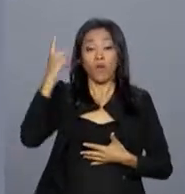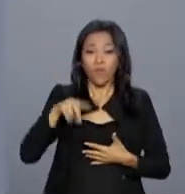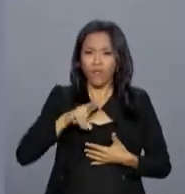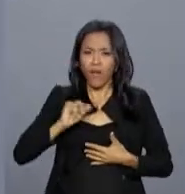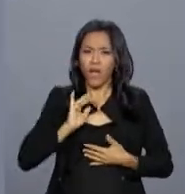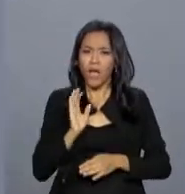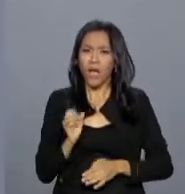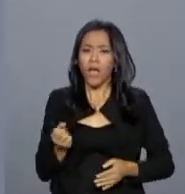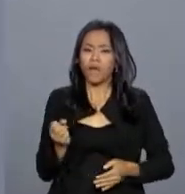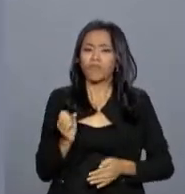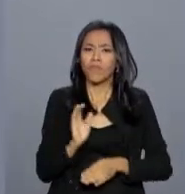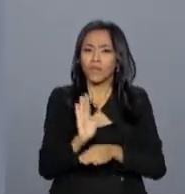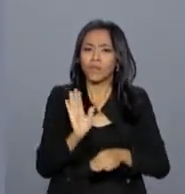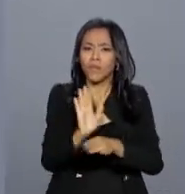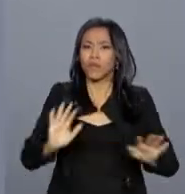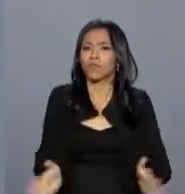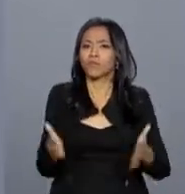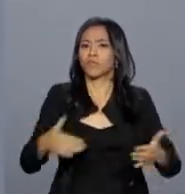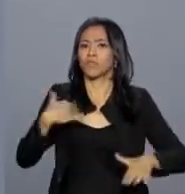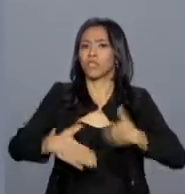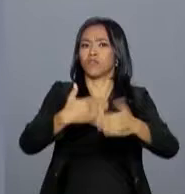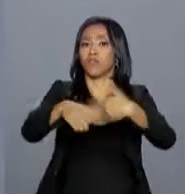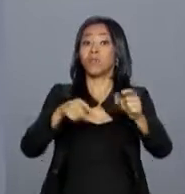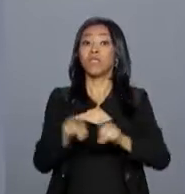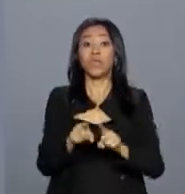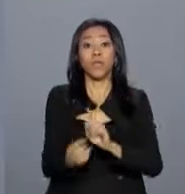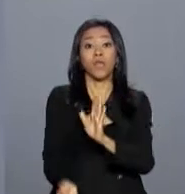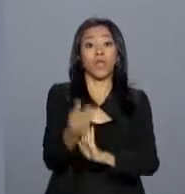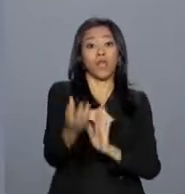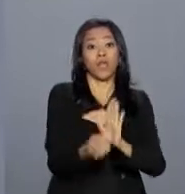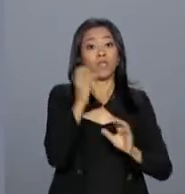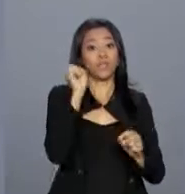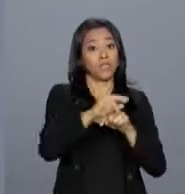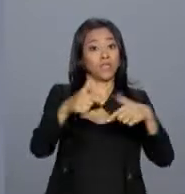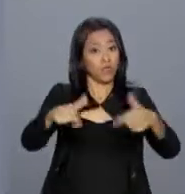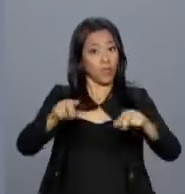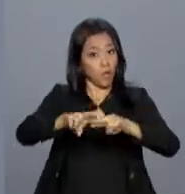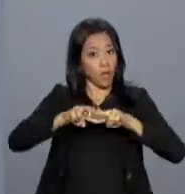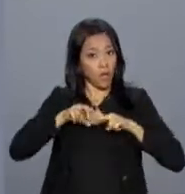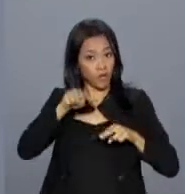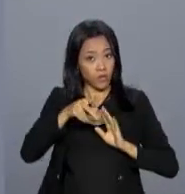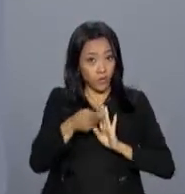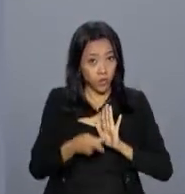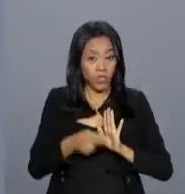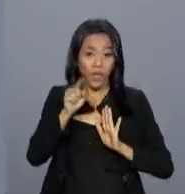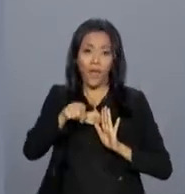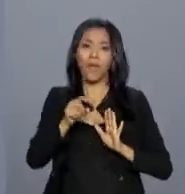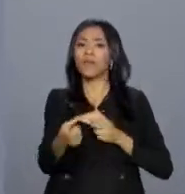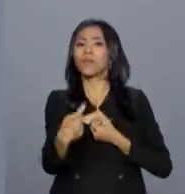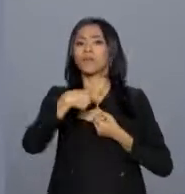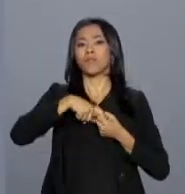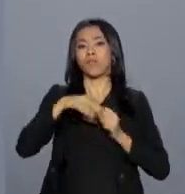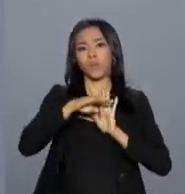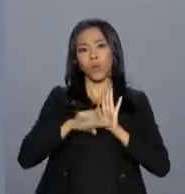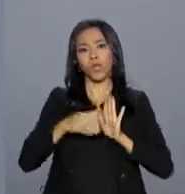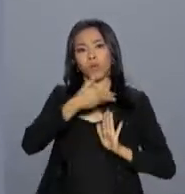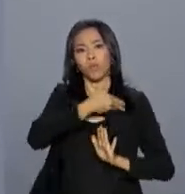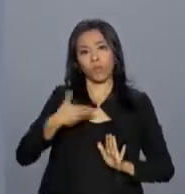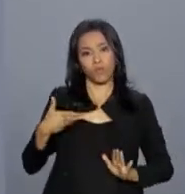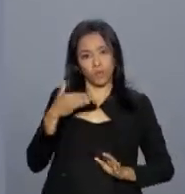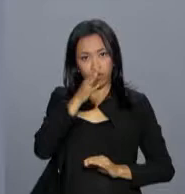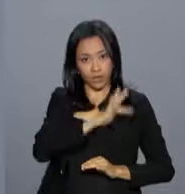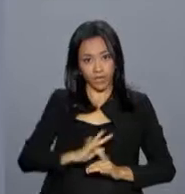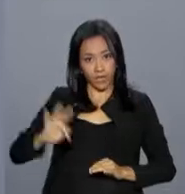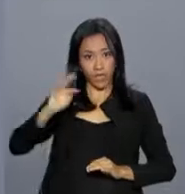semiárida, aumentar as oportunidades de emprego com o progresso regional. A iniciativa faz parte do programa Agora é Avançar, que